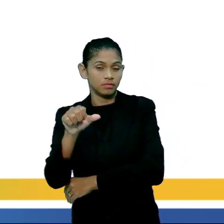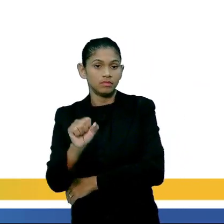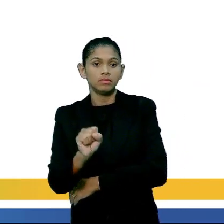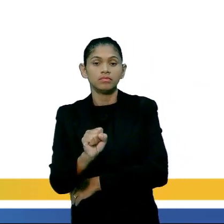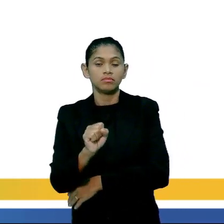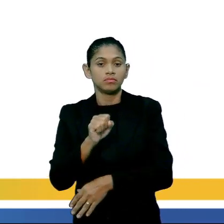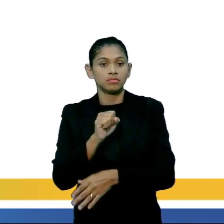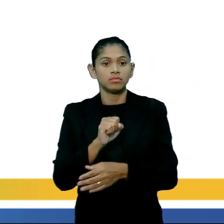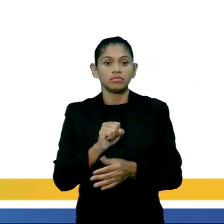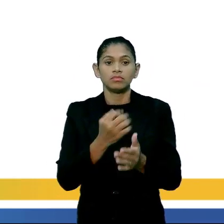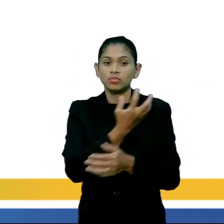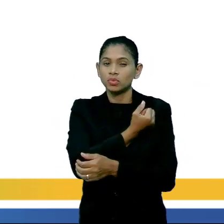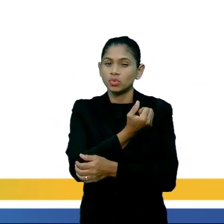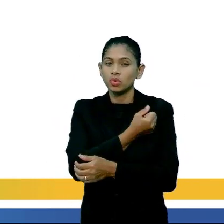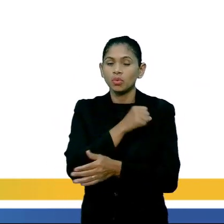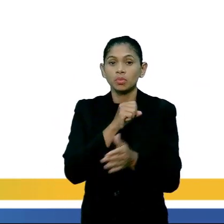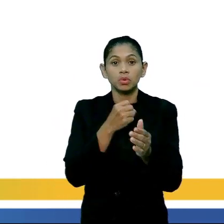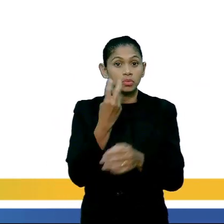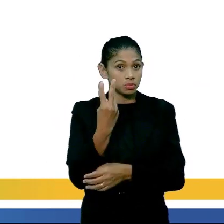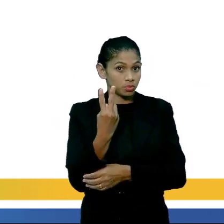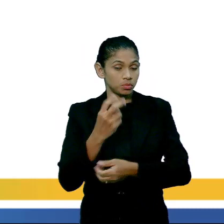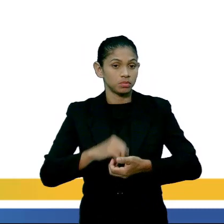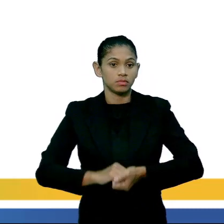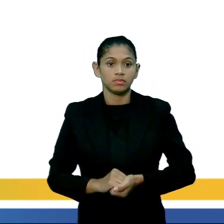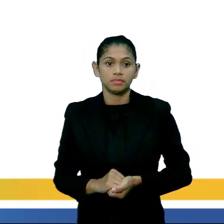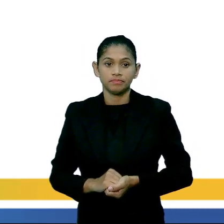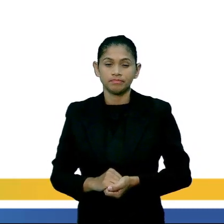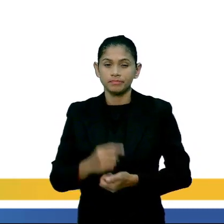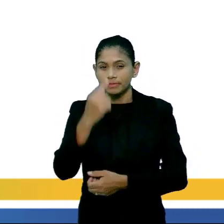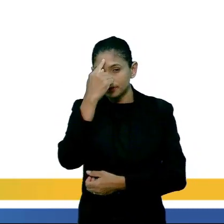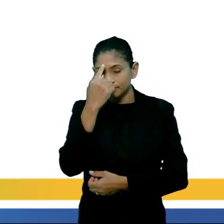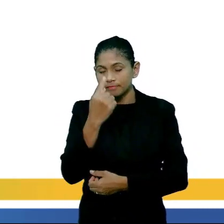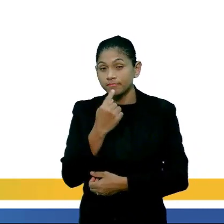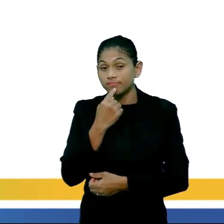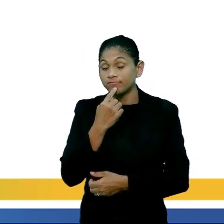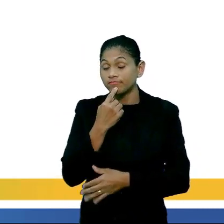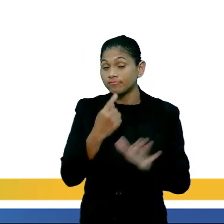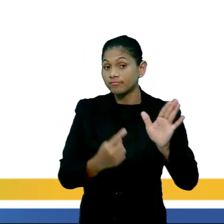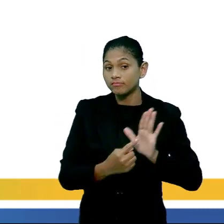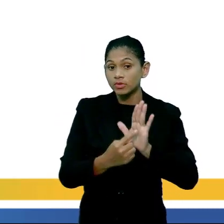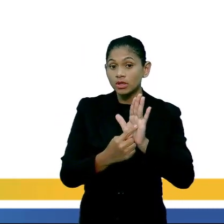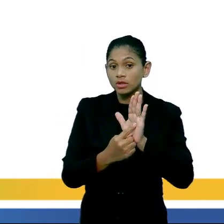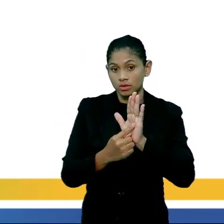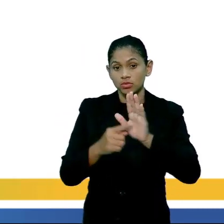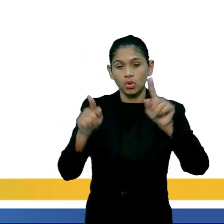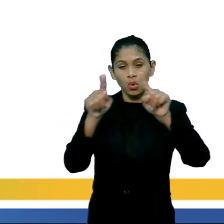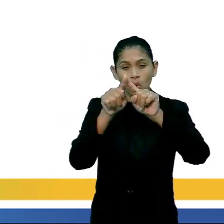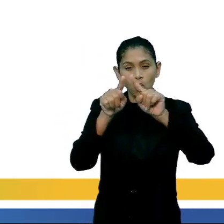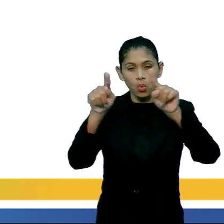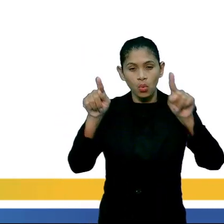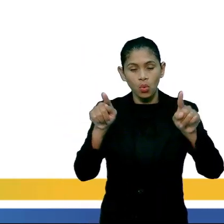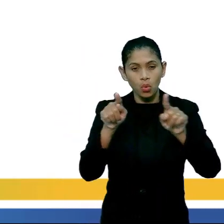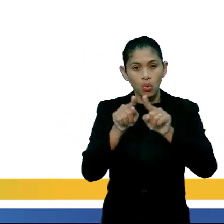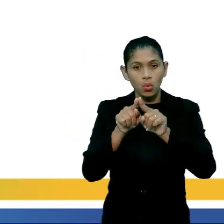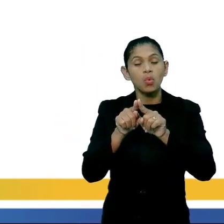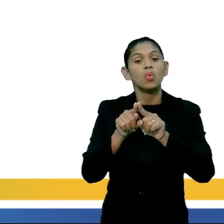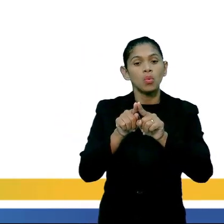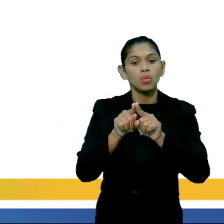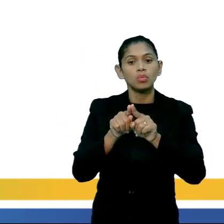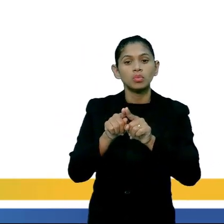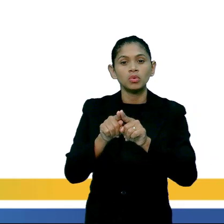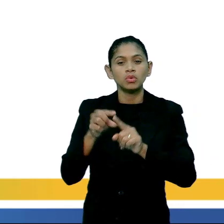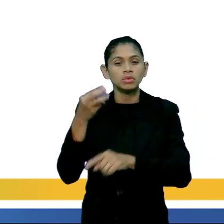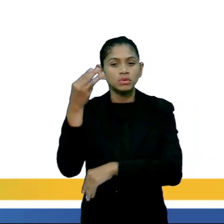do segundo ano, tá bom? A figura a seguir representa um cubo de açúcar com aresta de 2 centímetros, no qual